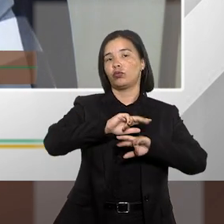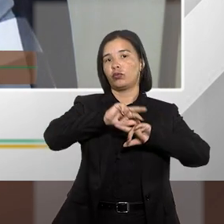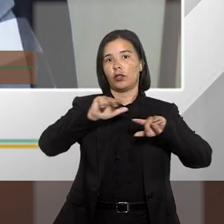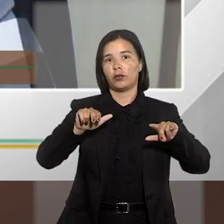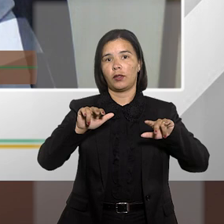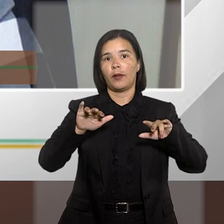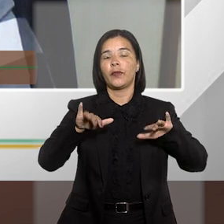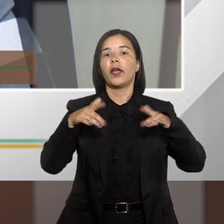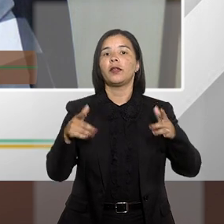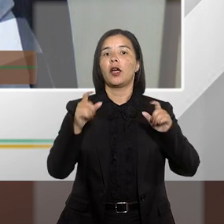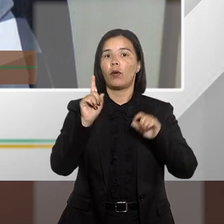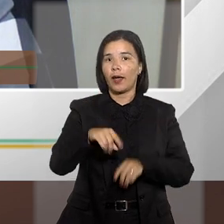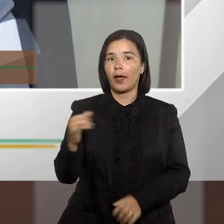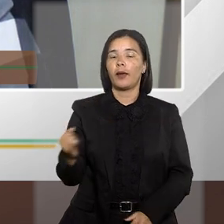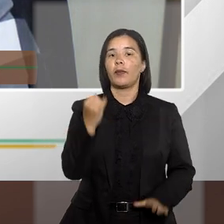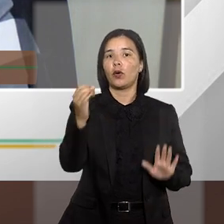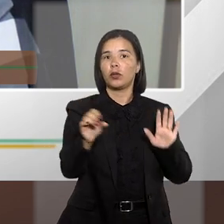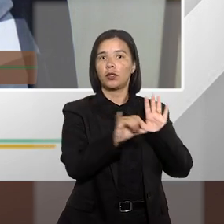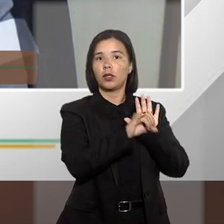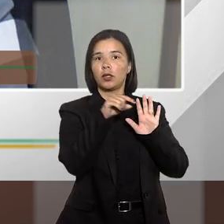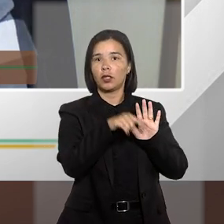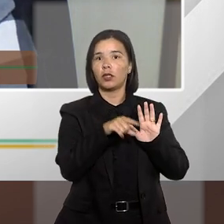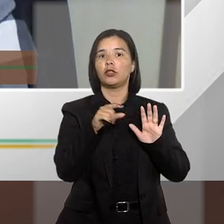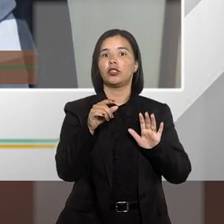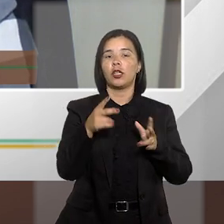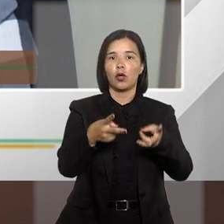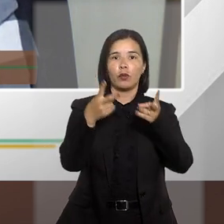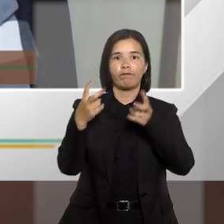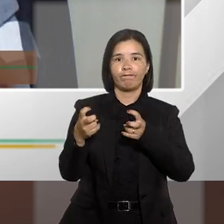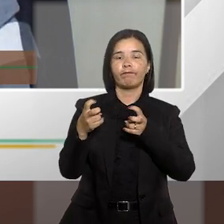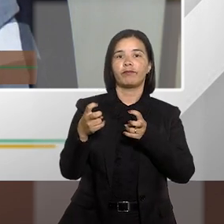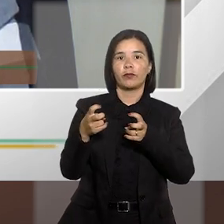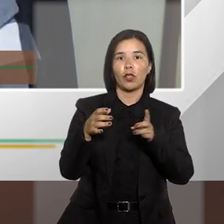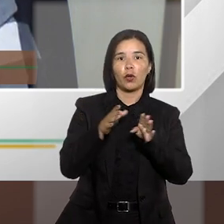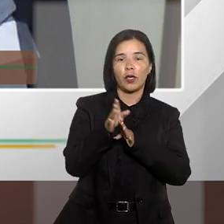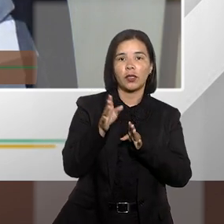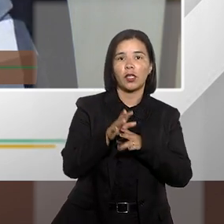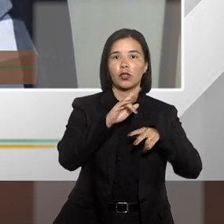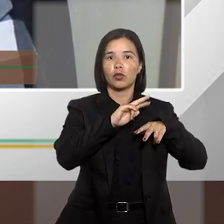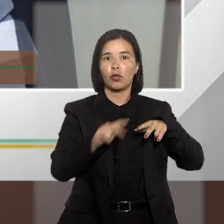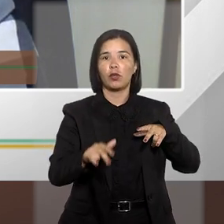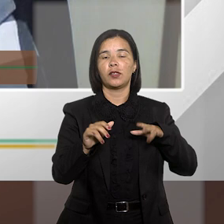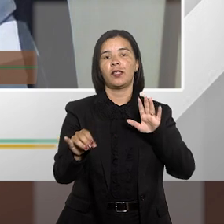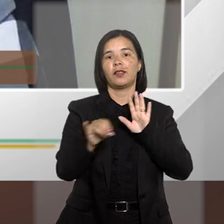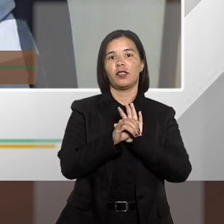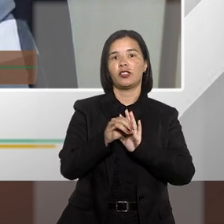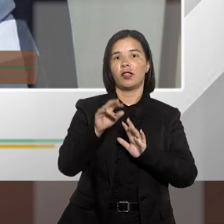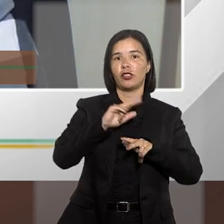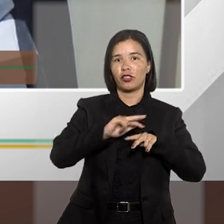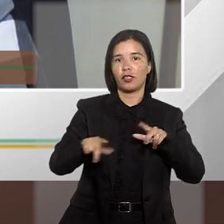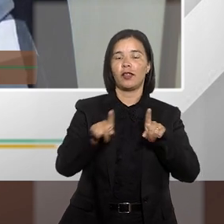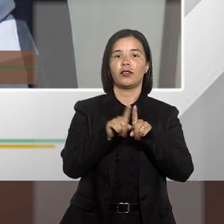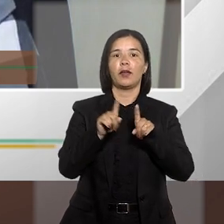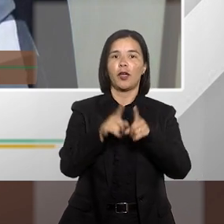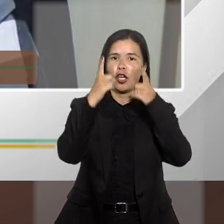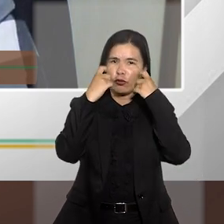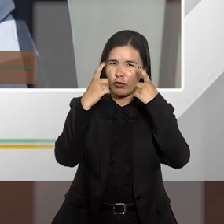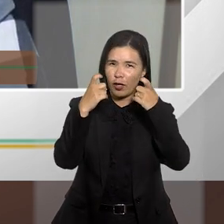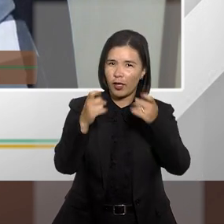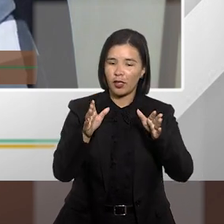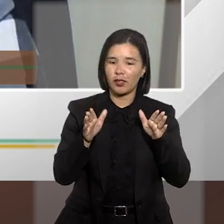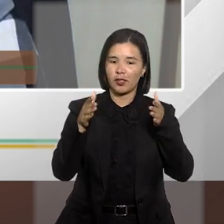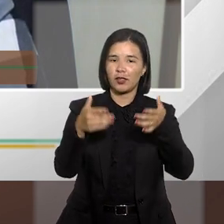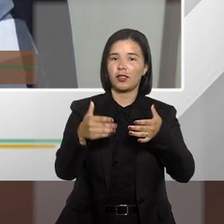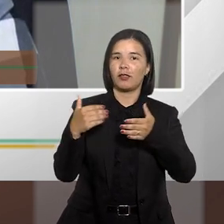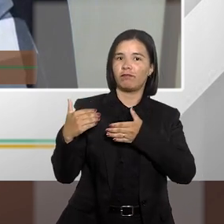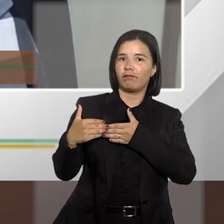é importante deixar isso demarcado. Então, reconhecer as orientações sexuais e as identidades de gênero como forma de violências específicas